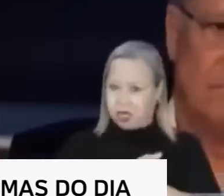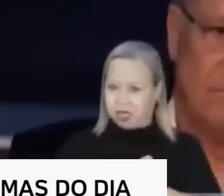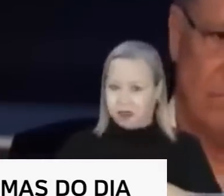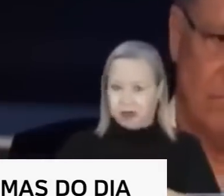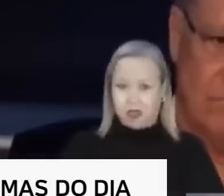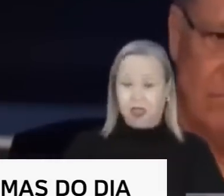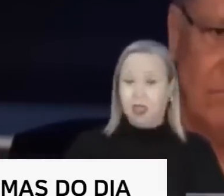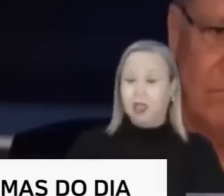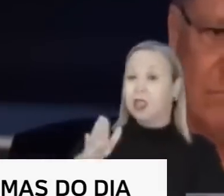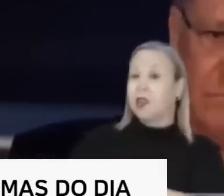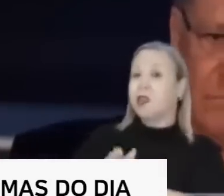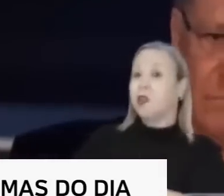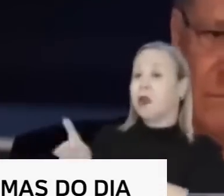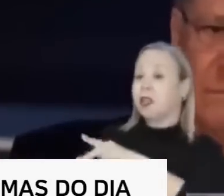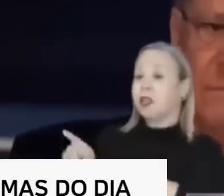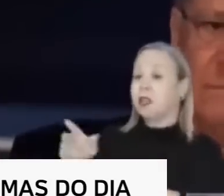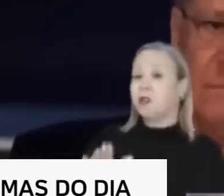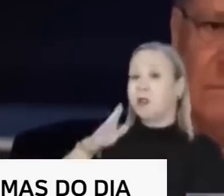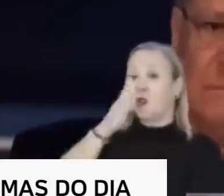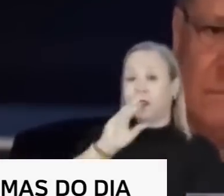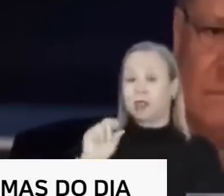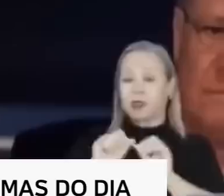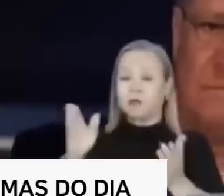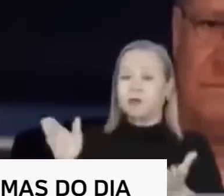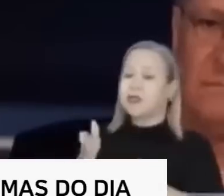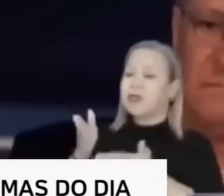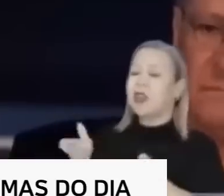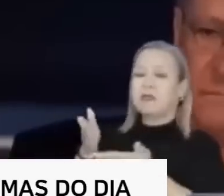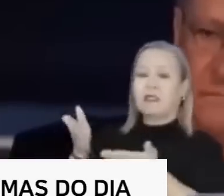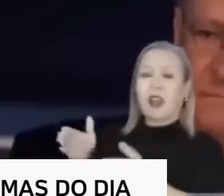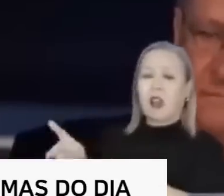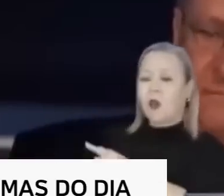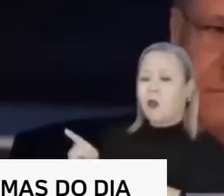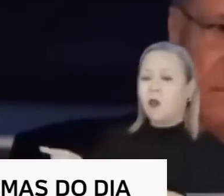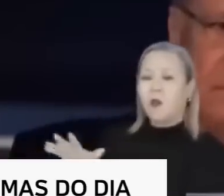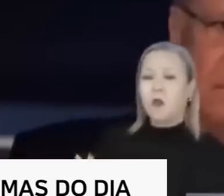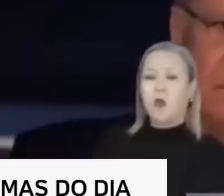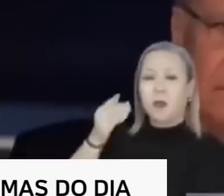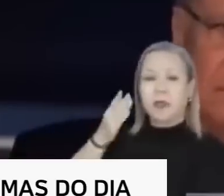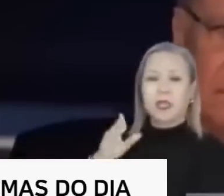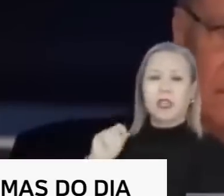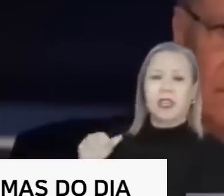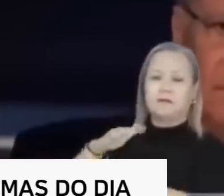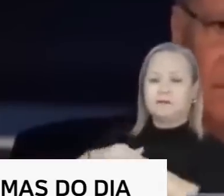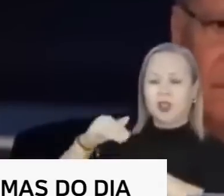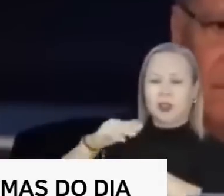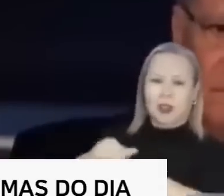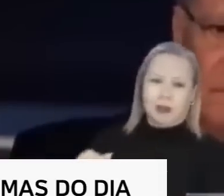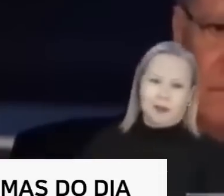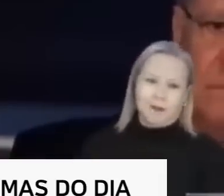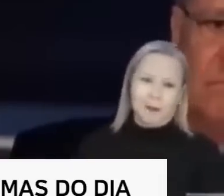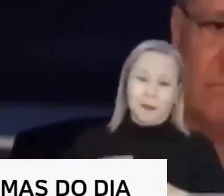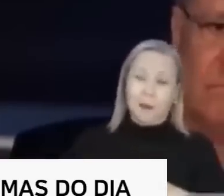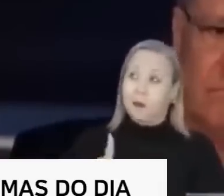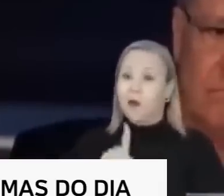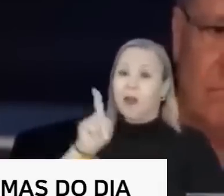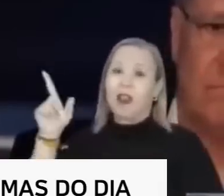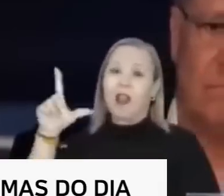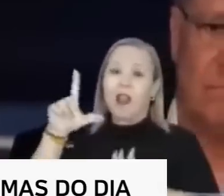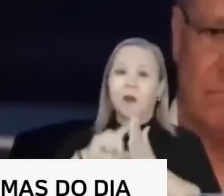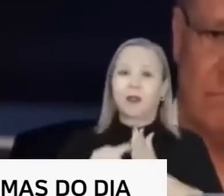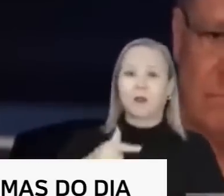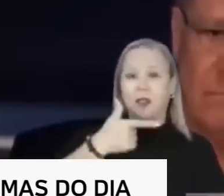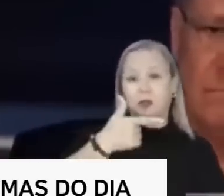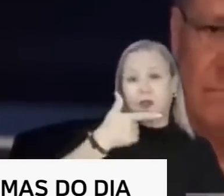brasileiro que a gente tem que tratar com carinho excepcional, porque aquilo é um patrimônio de